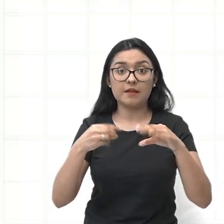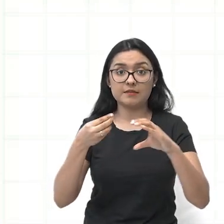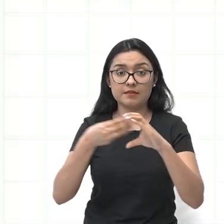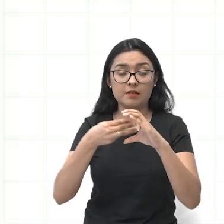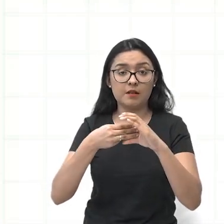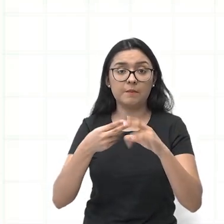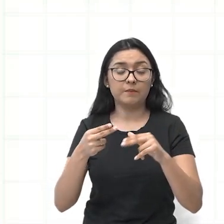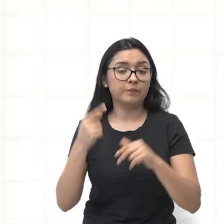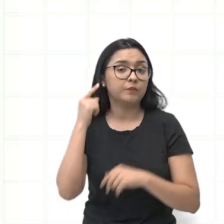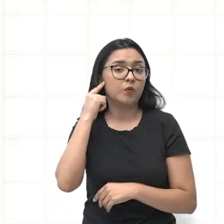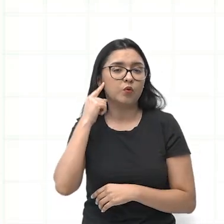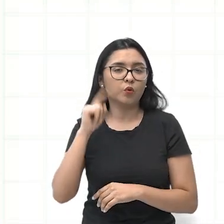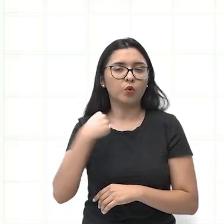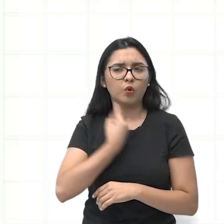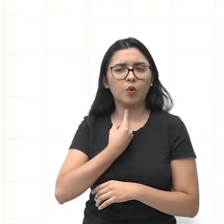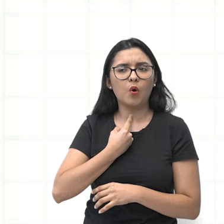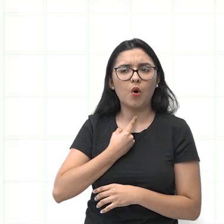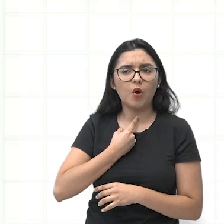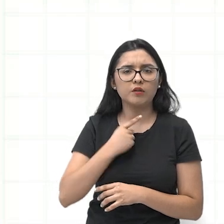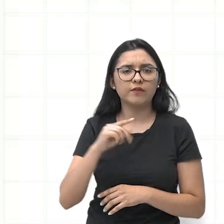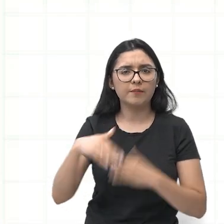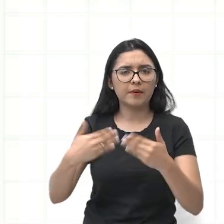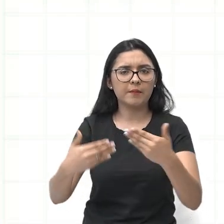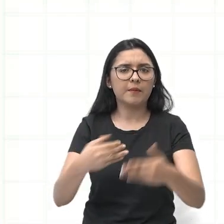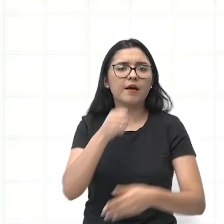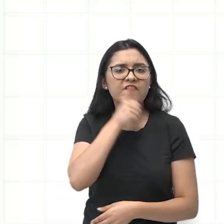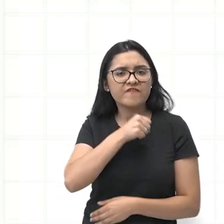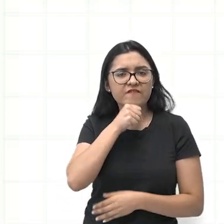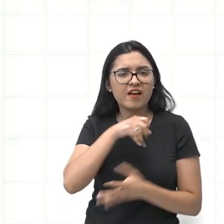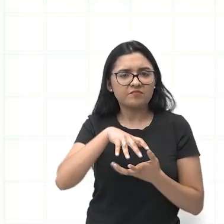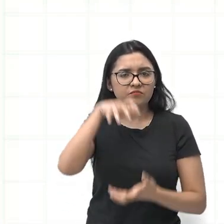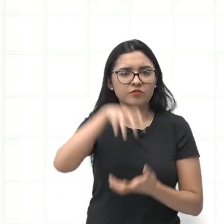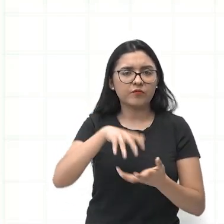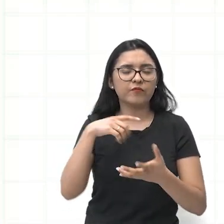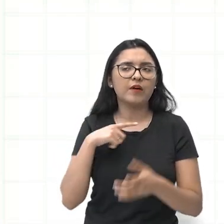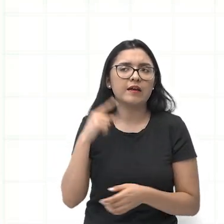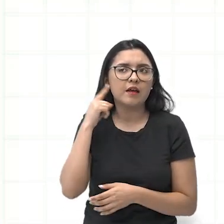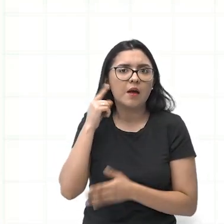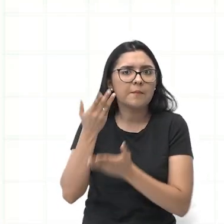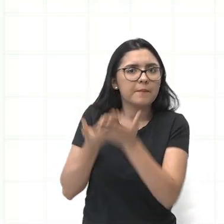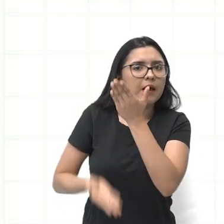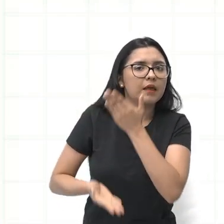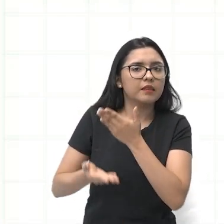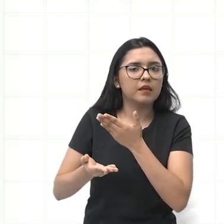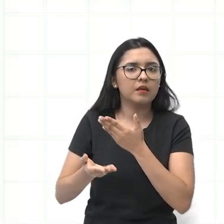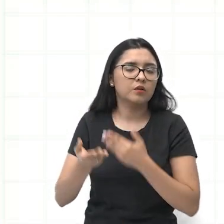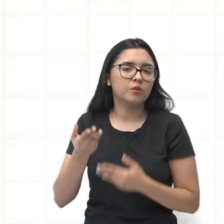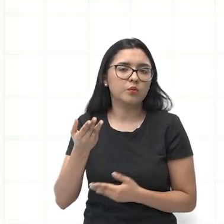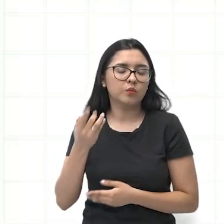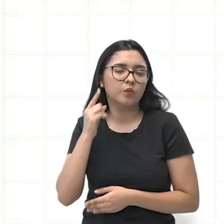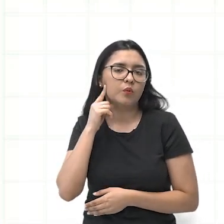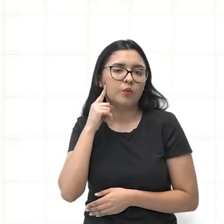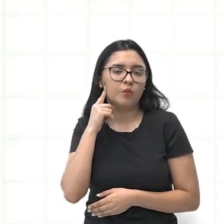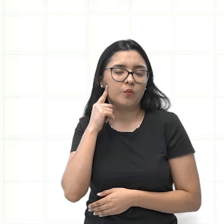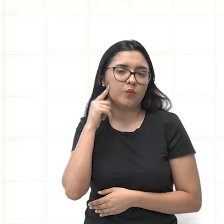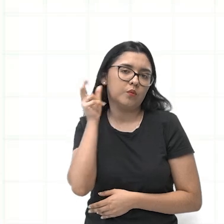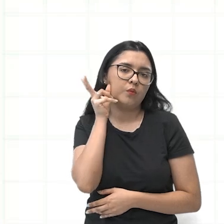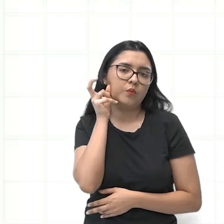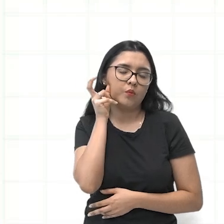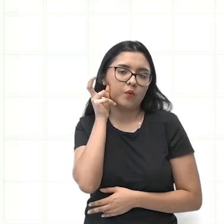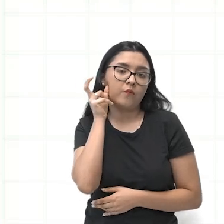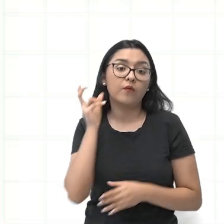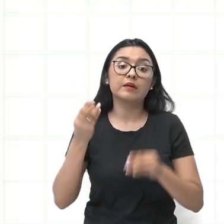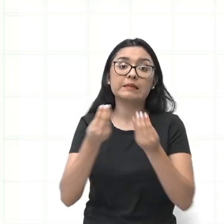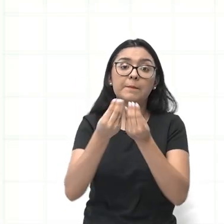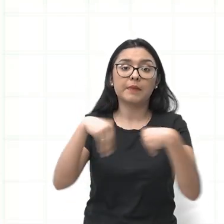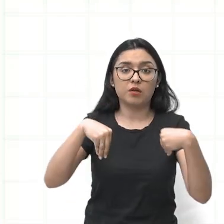quando a gente envelhece, a gente vai perdendo um pouco a nossa audição. Elas vão, ó, se danificando,